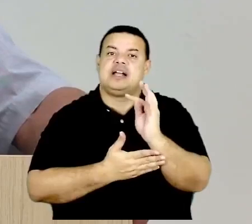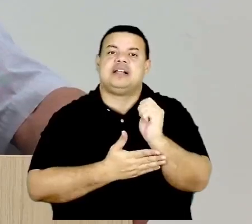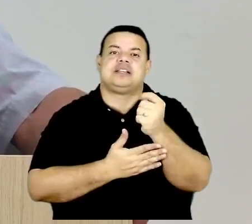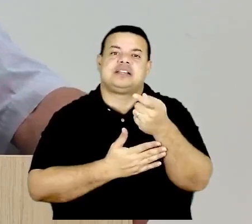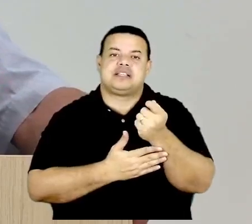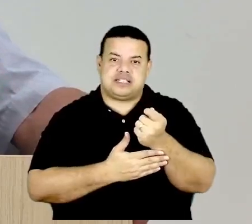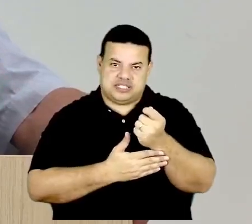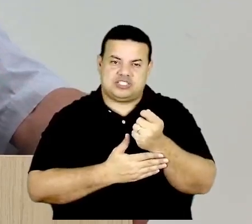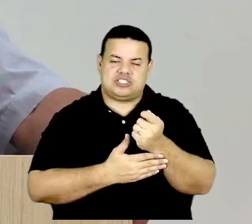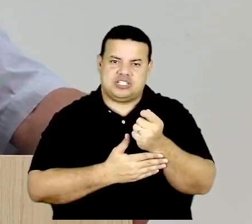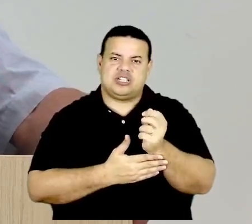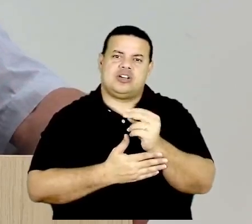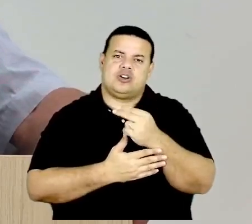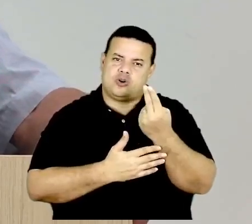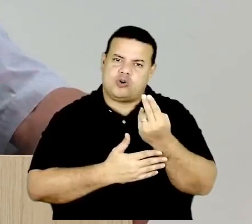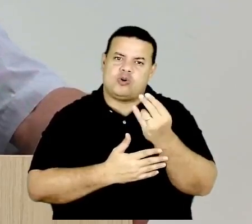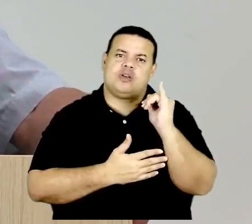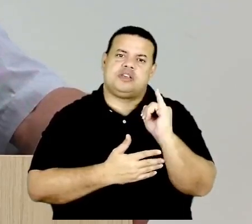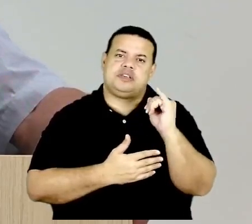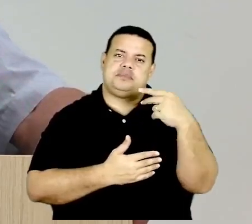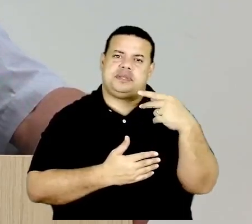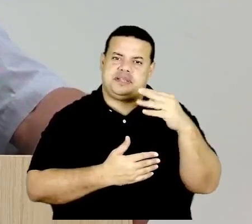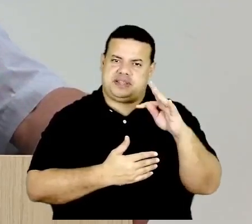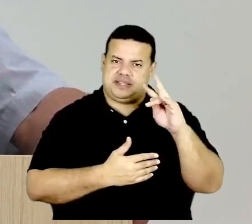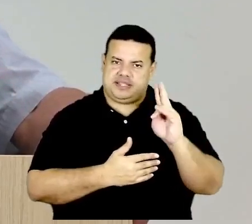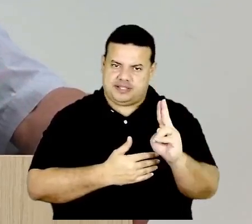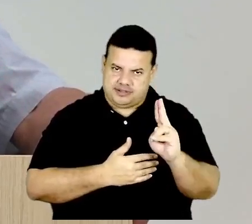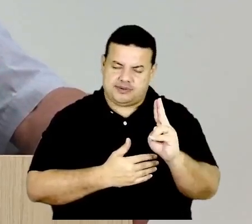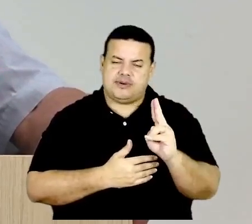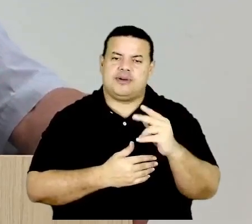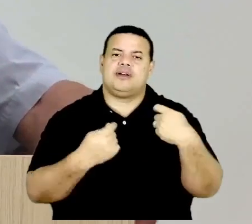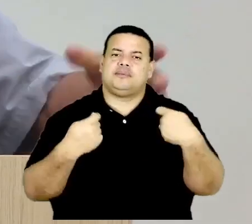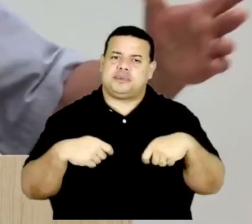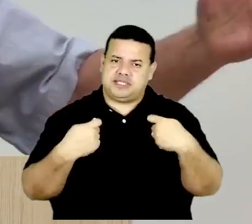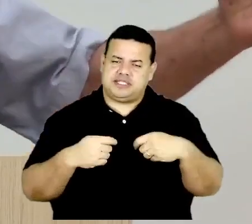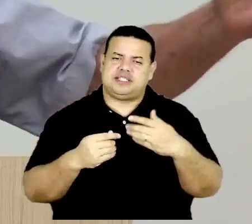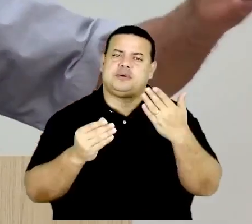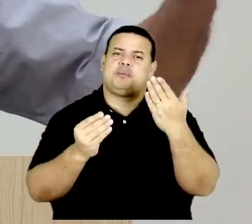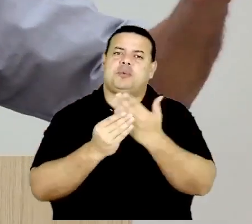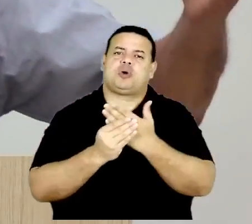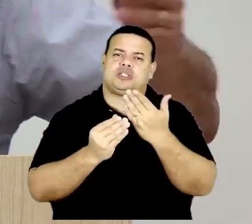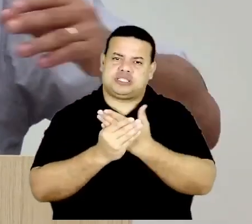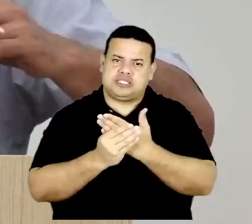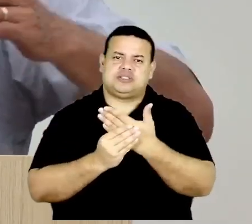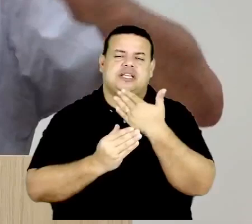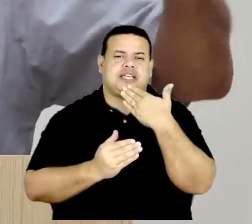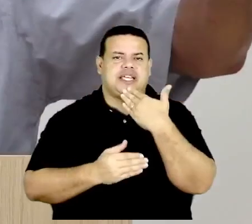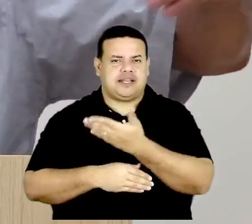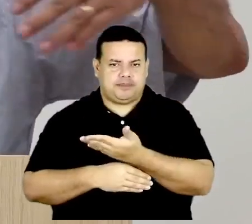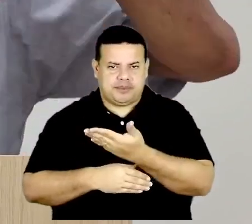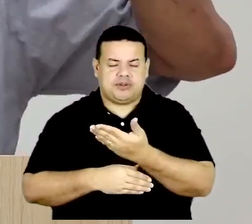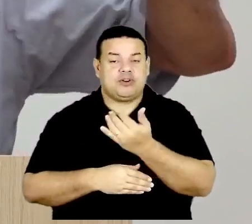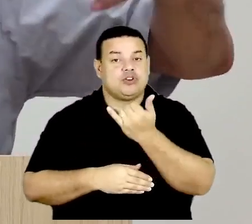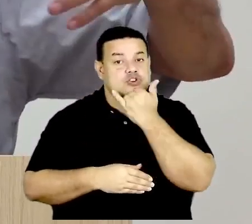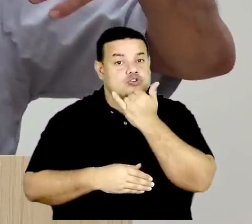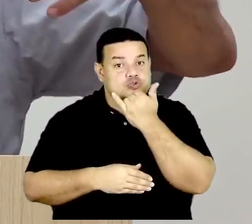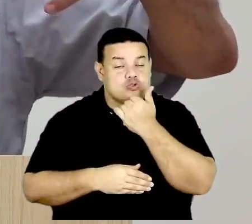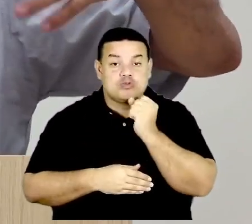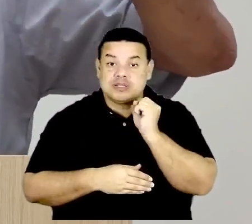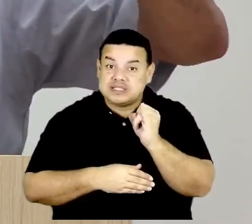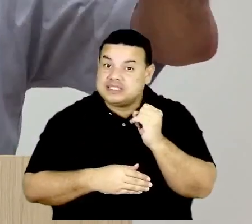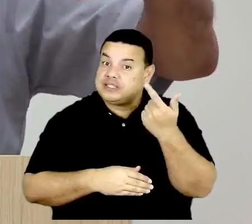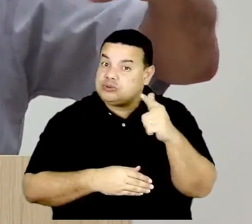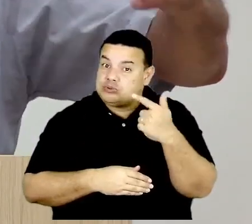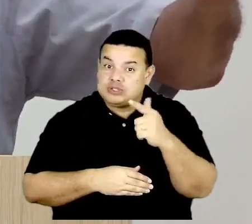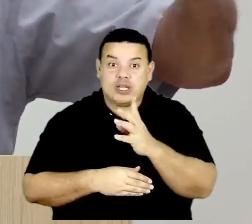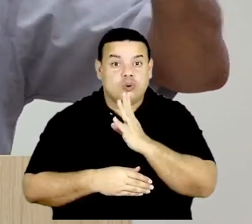ou um IPTU, ele vai ter que entrar com processo, com requerimento. Desculpe, que se eu não tenho tanto conhecimento assim, mas os colegas